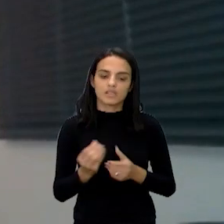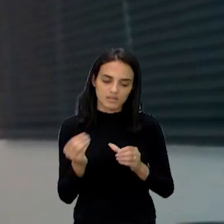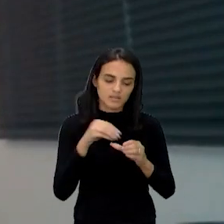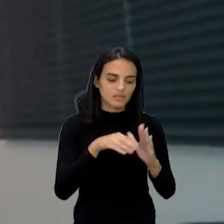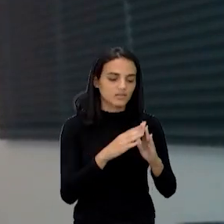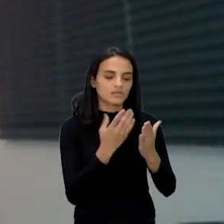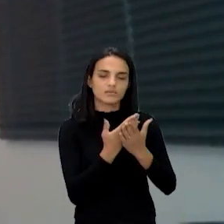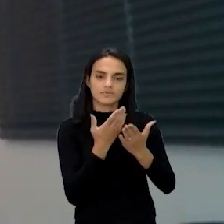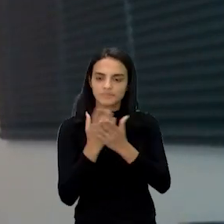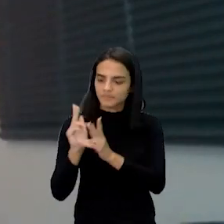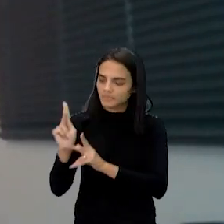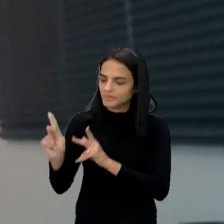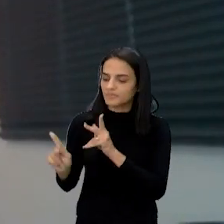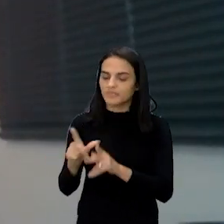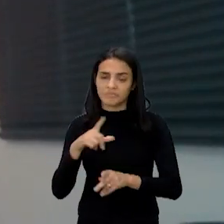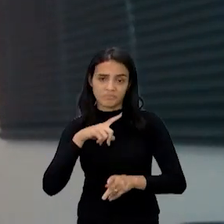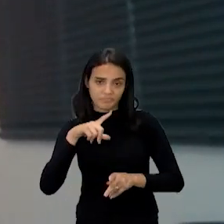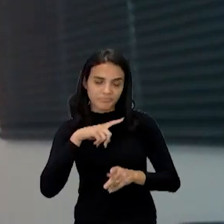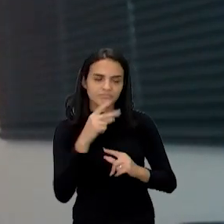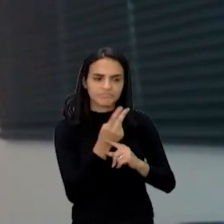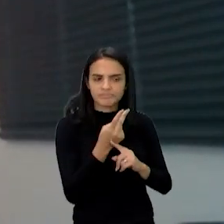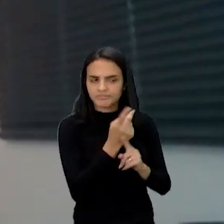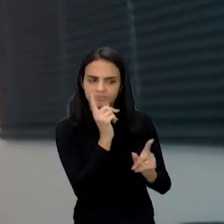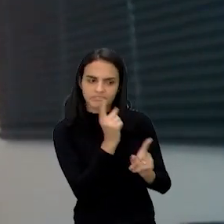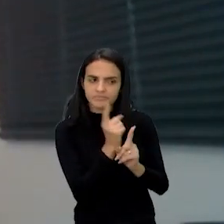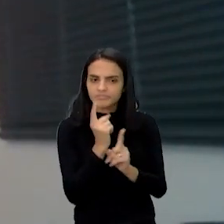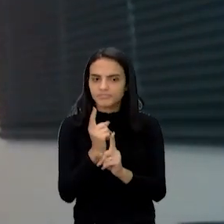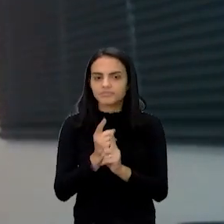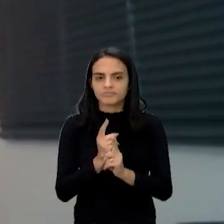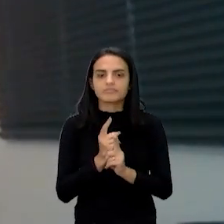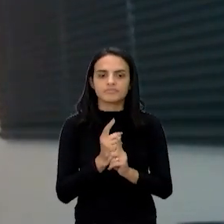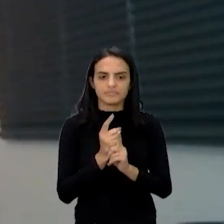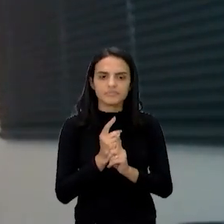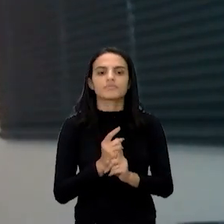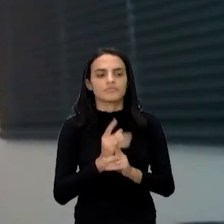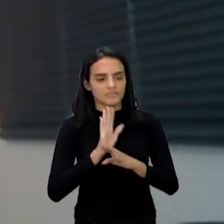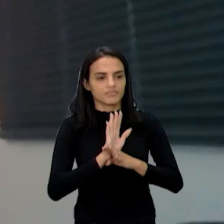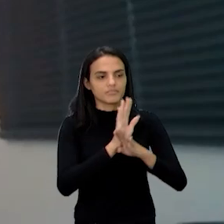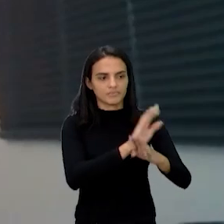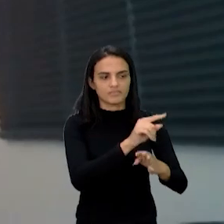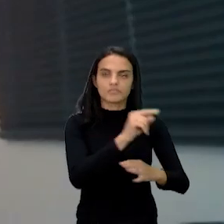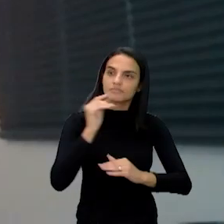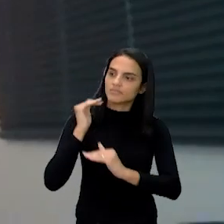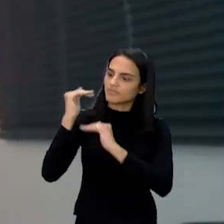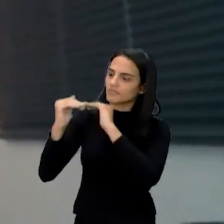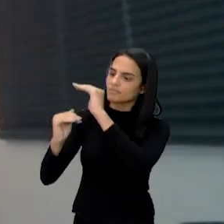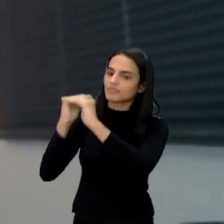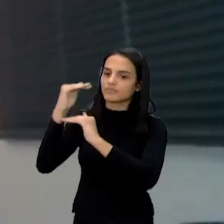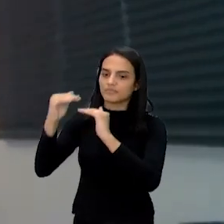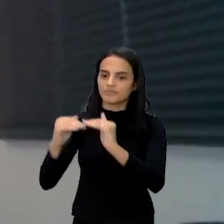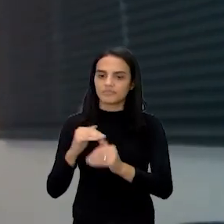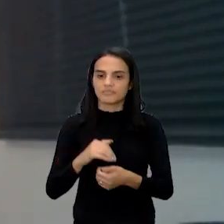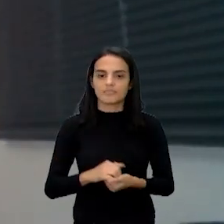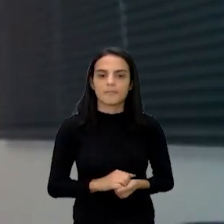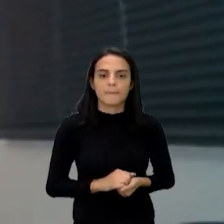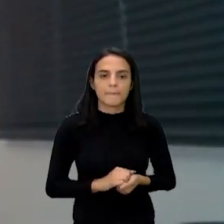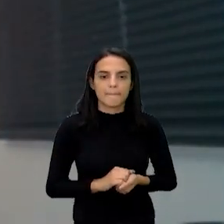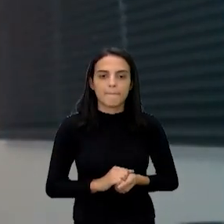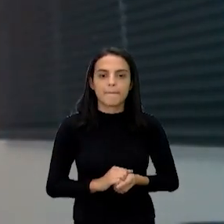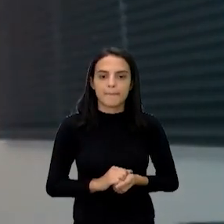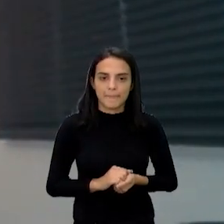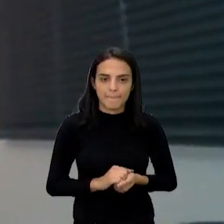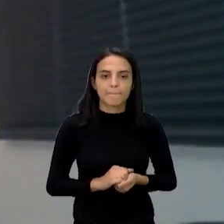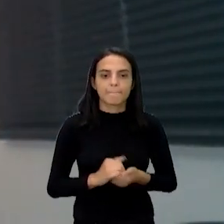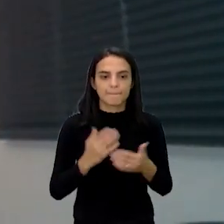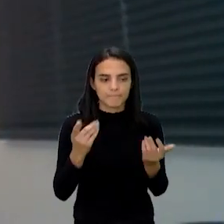escolas públicas, e a gente tem que localizá-los aí para poder apoiar o desenvolvimento desses talentos, né, então, é um